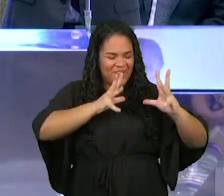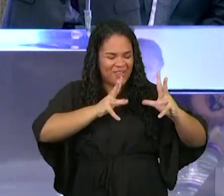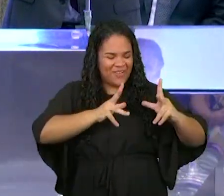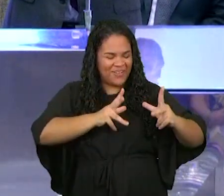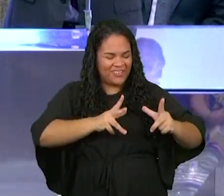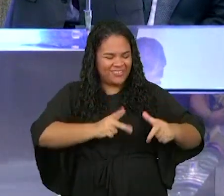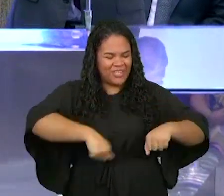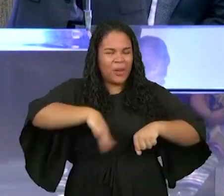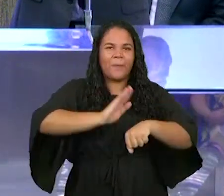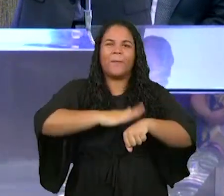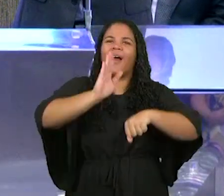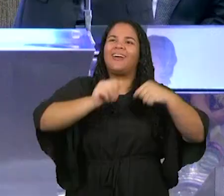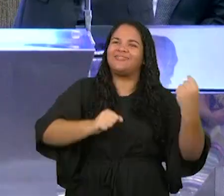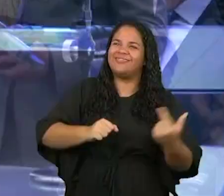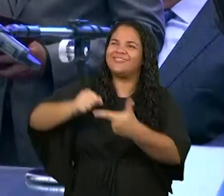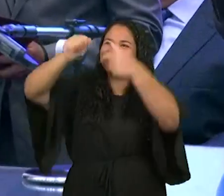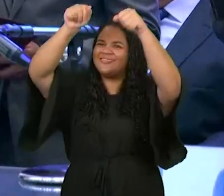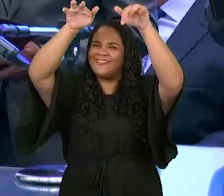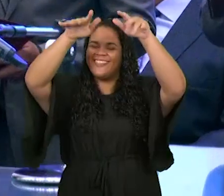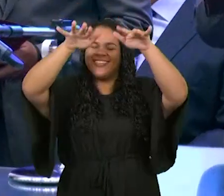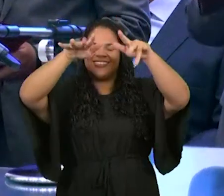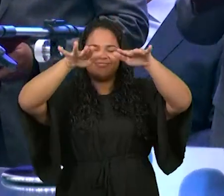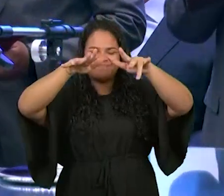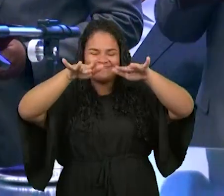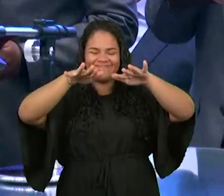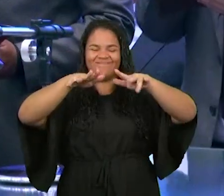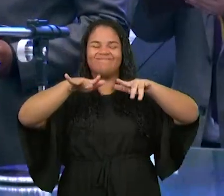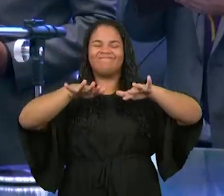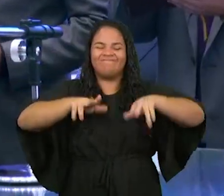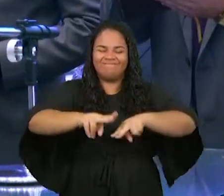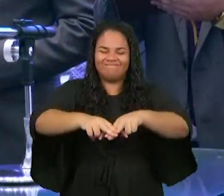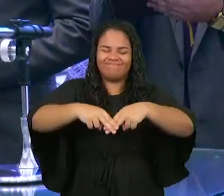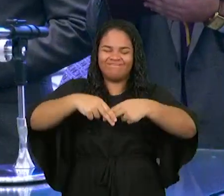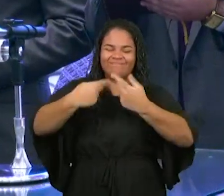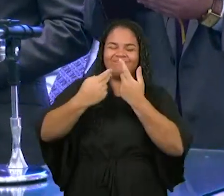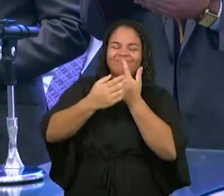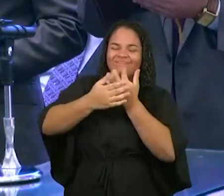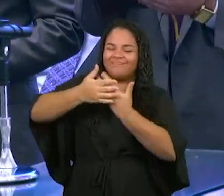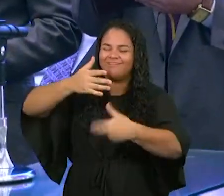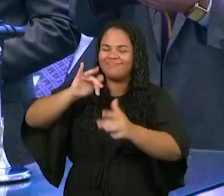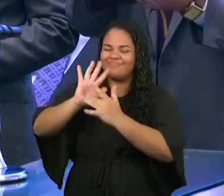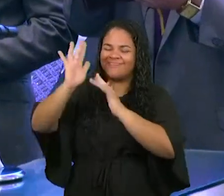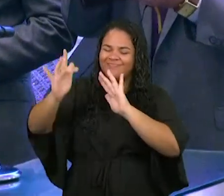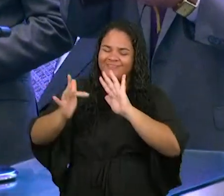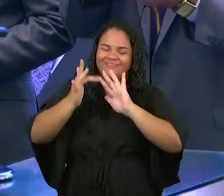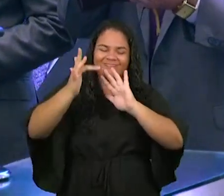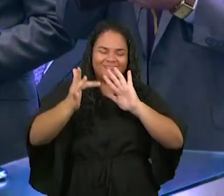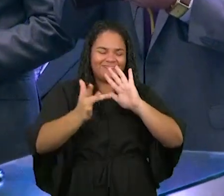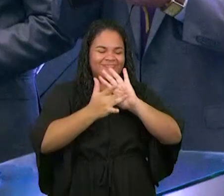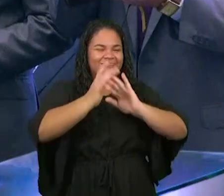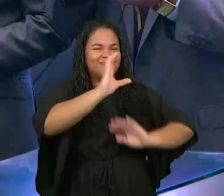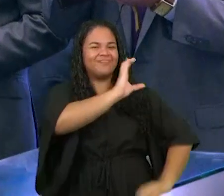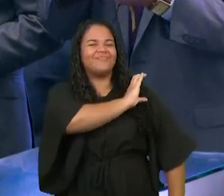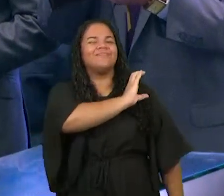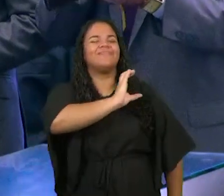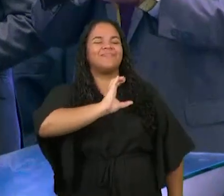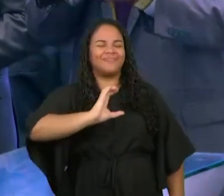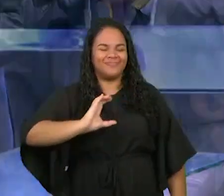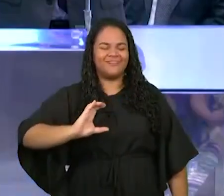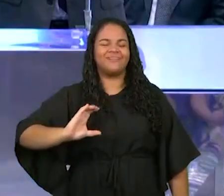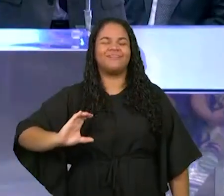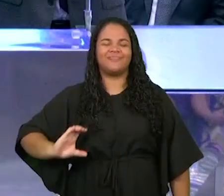algo mais que a neve. Se nesse sangue